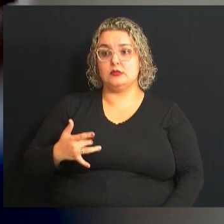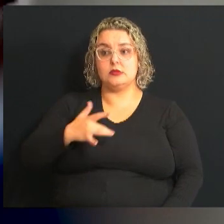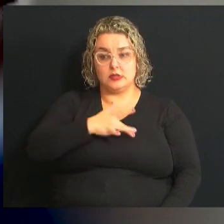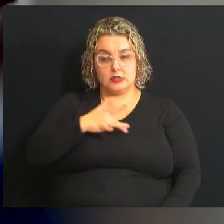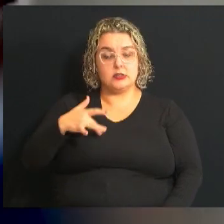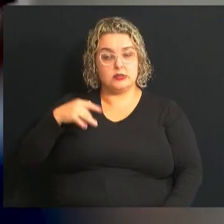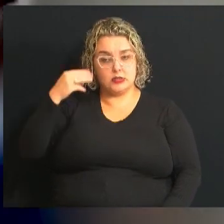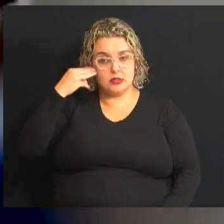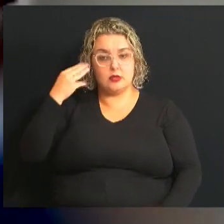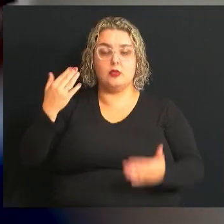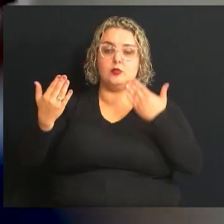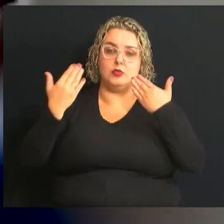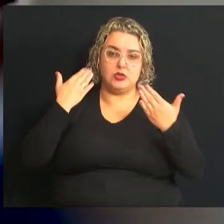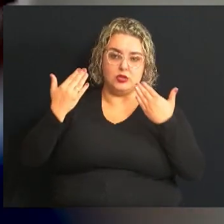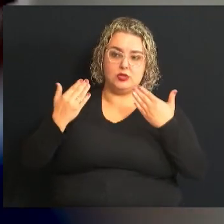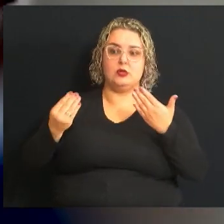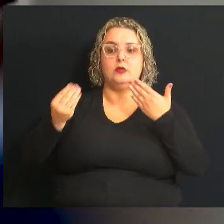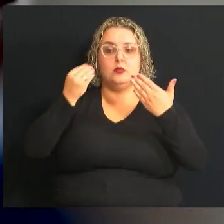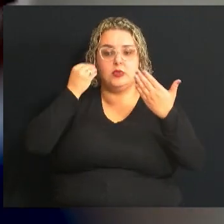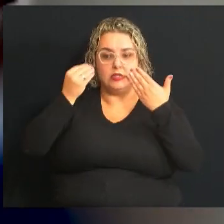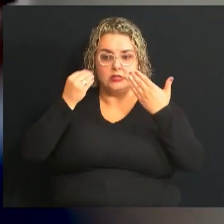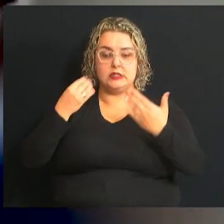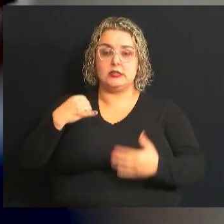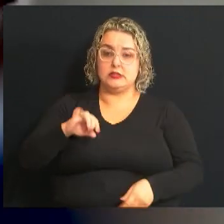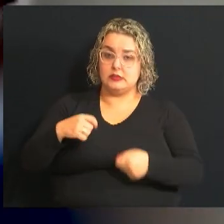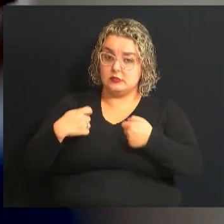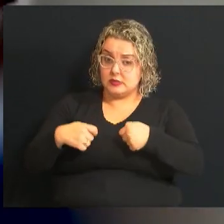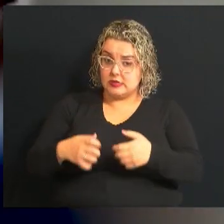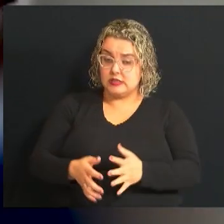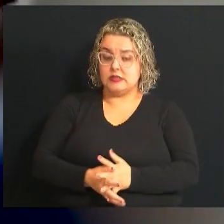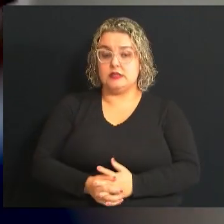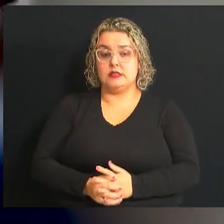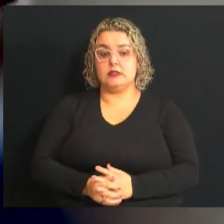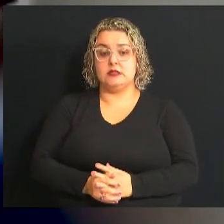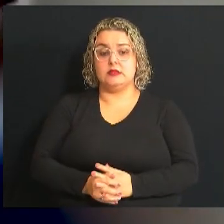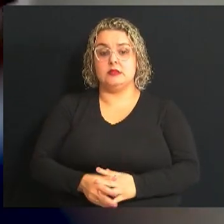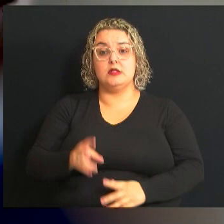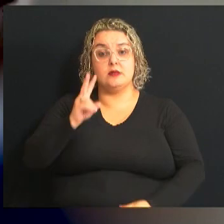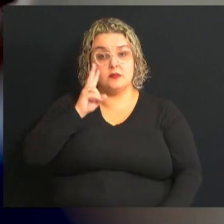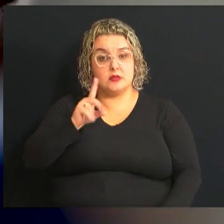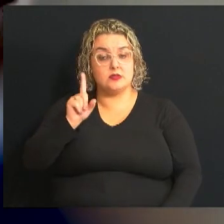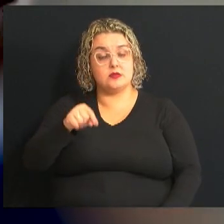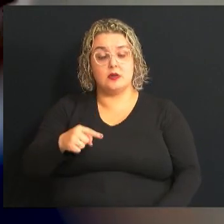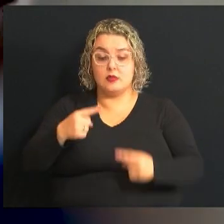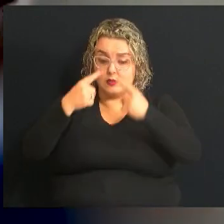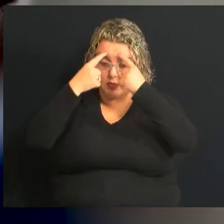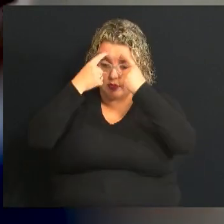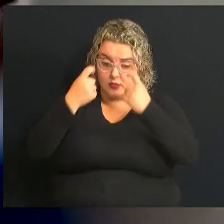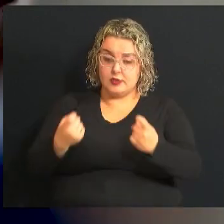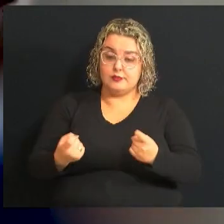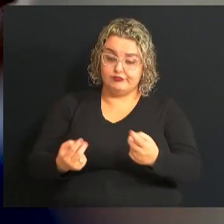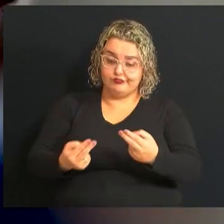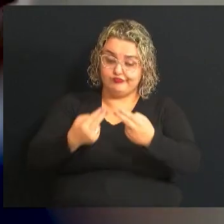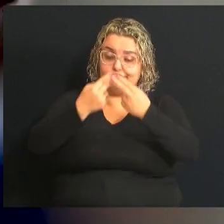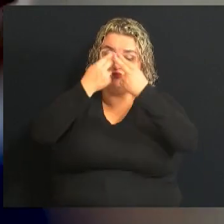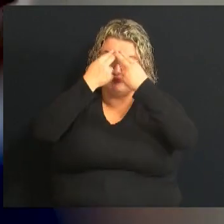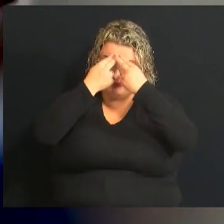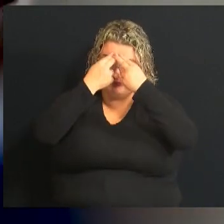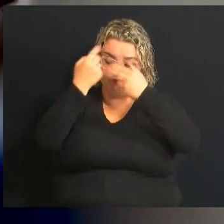com psicólogo, psiquiatra, se for necessário, visto que é uma violência que deixa traumas,